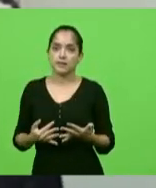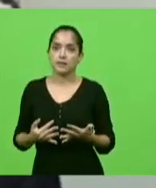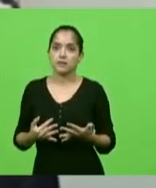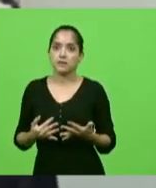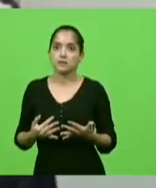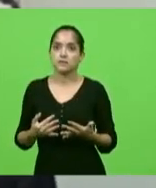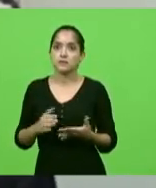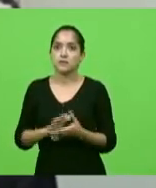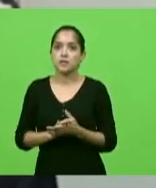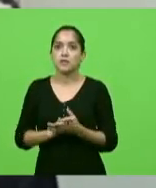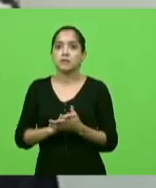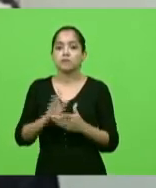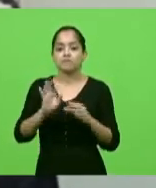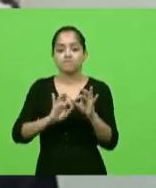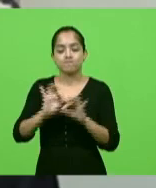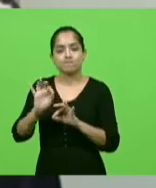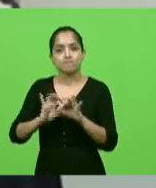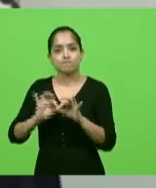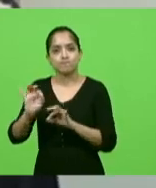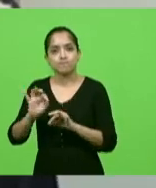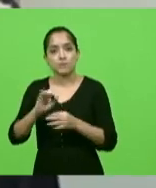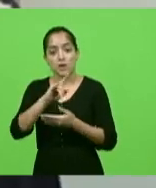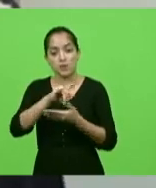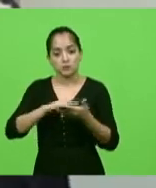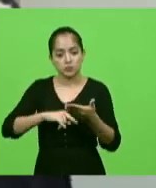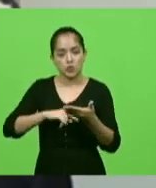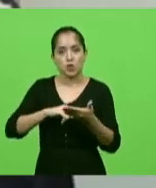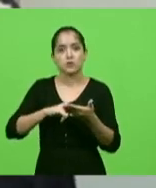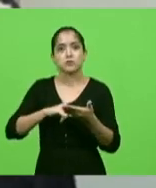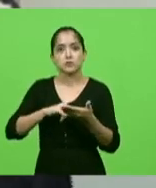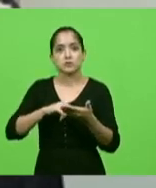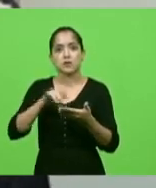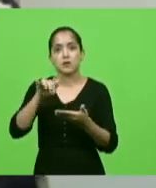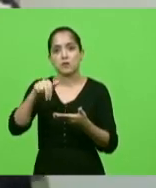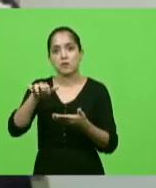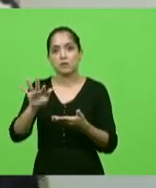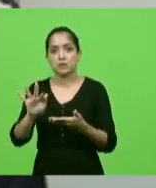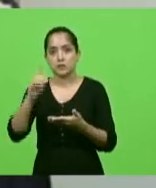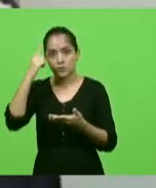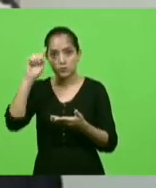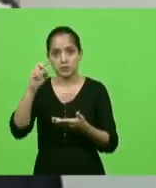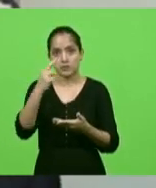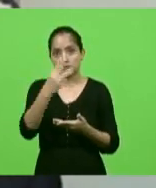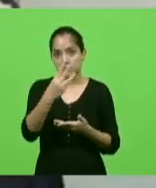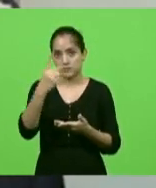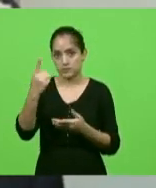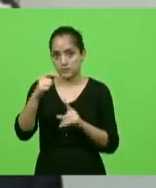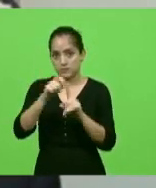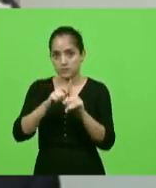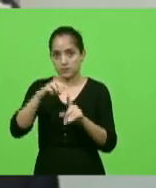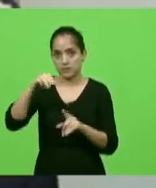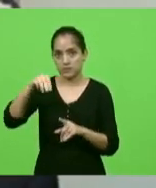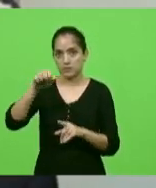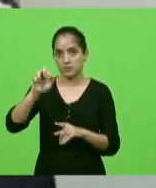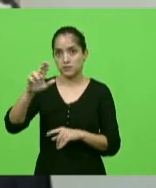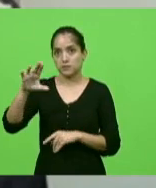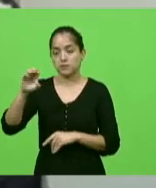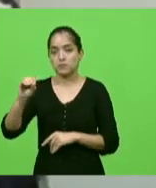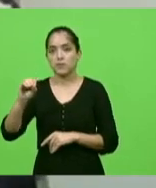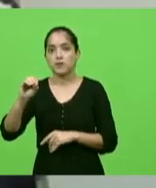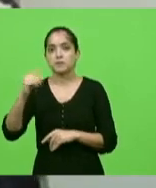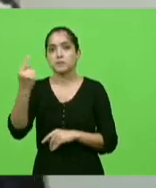e de forma lapidar acidente Cristalina as notas de empenho foram emitidas em dia Trinta e Um de Março primeiro de abril de